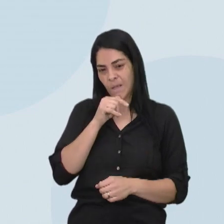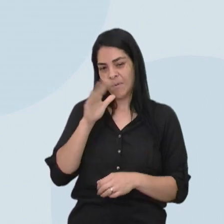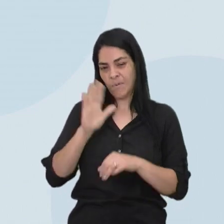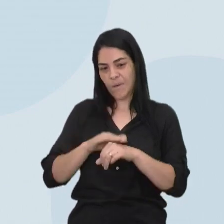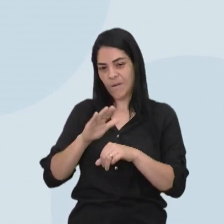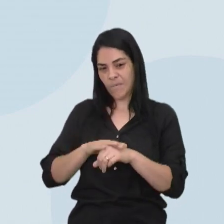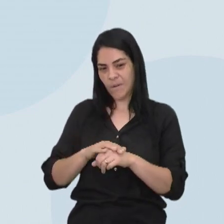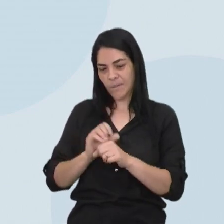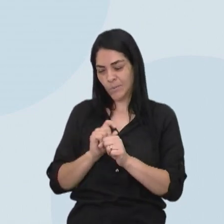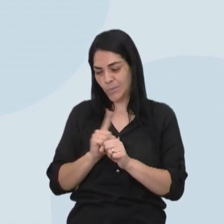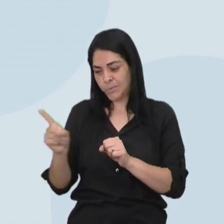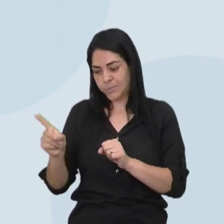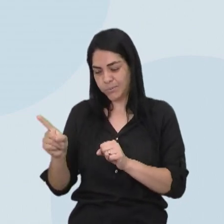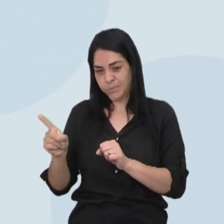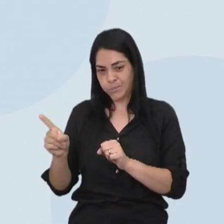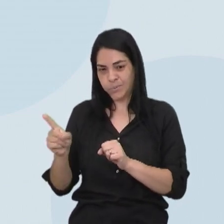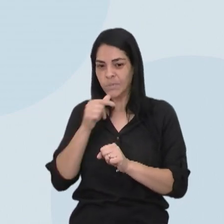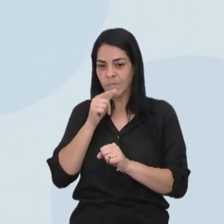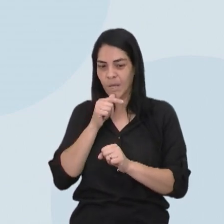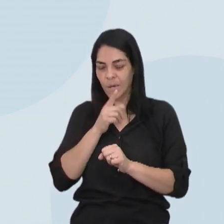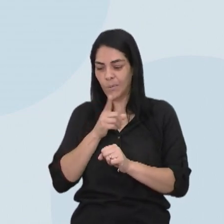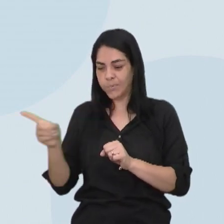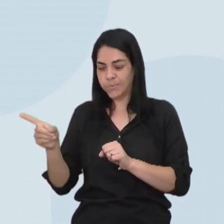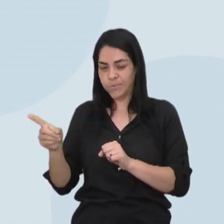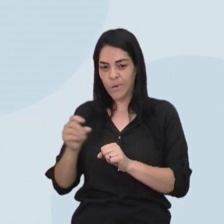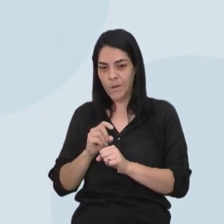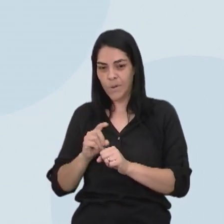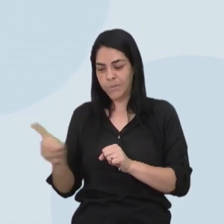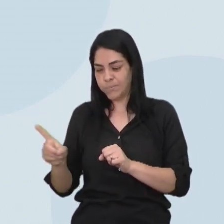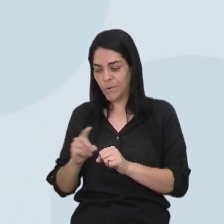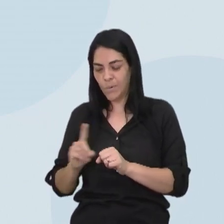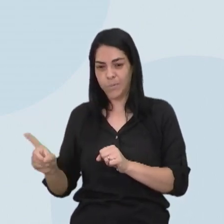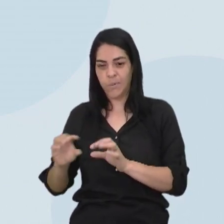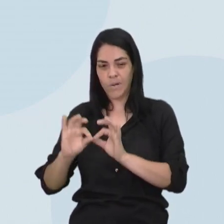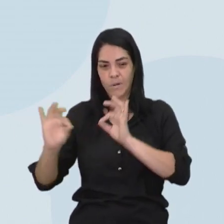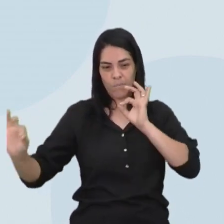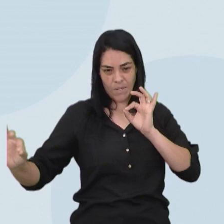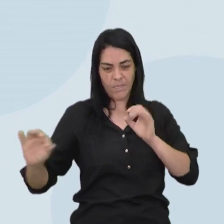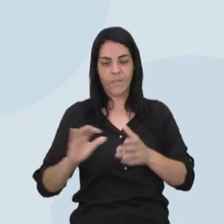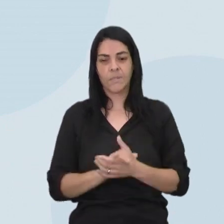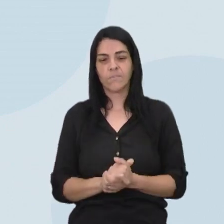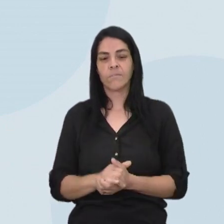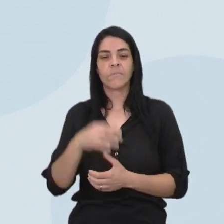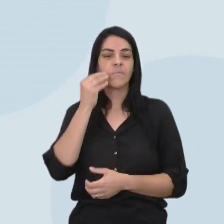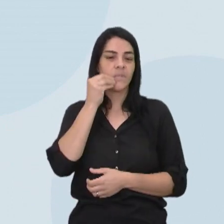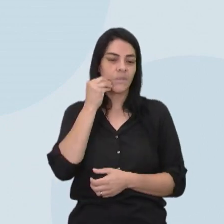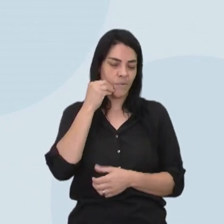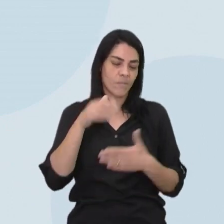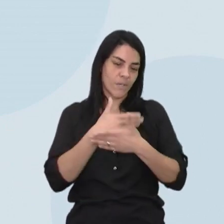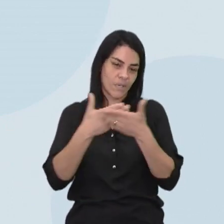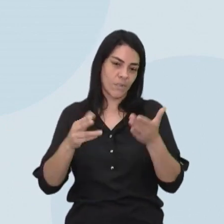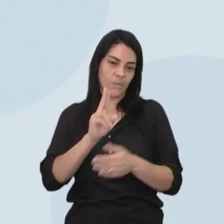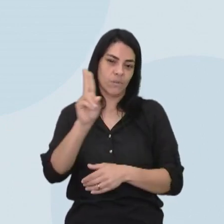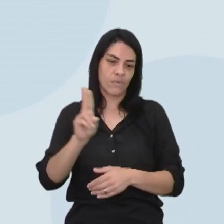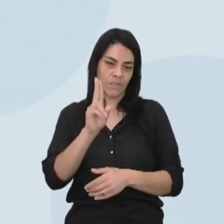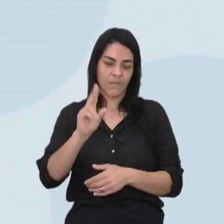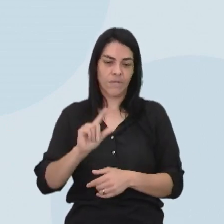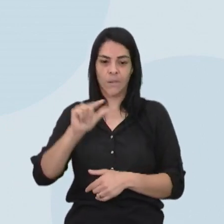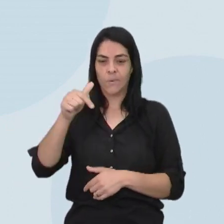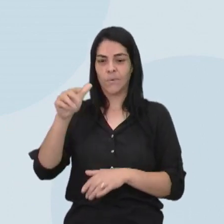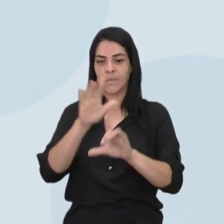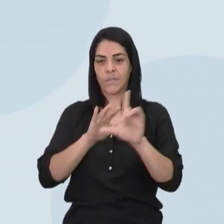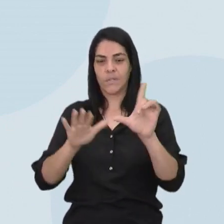com que o esguicho seja mais longe, tá certo? Então, isso é um dos experimentos que a gente utilizou. A outra